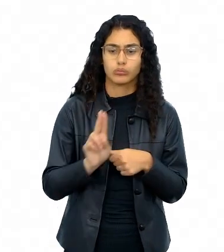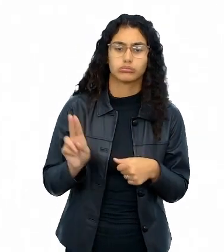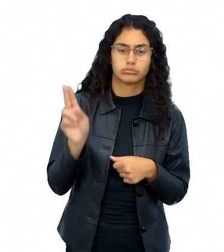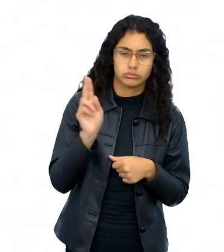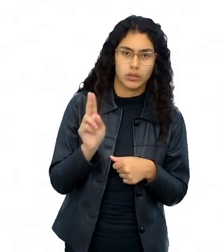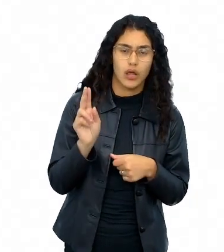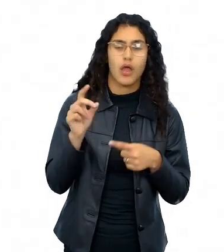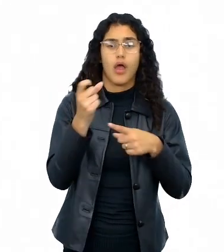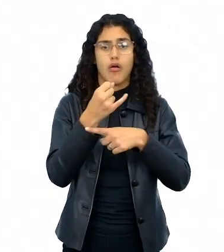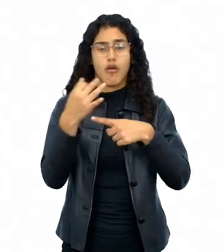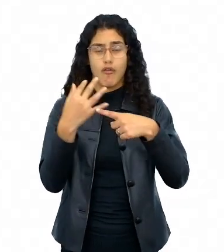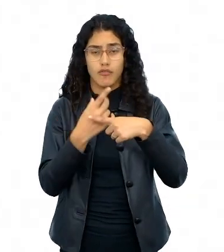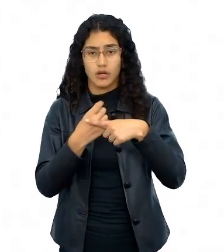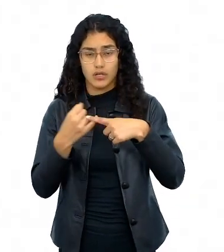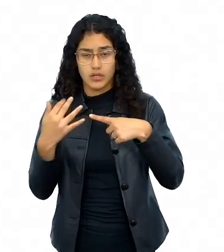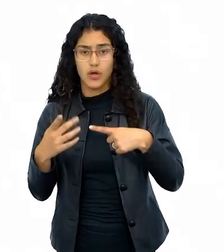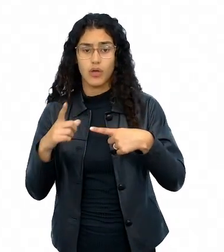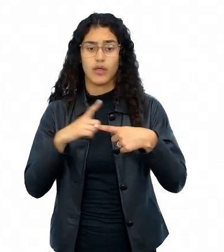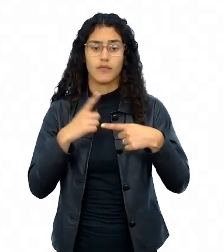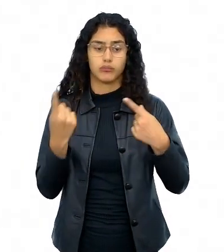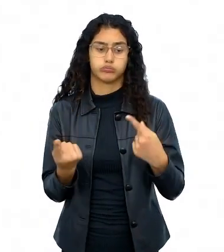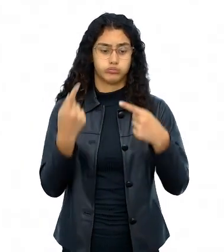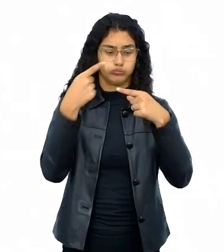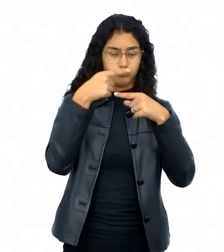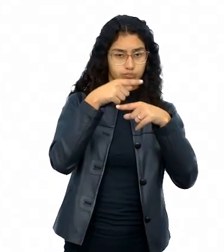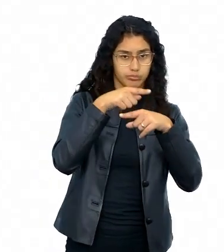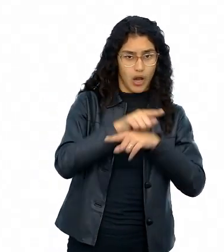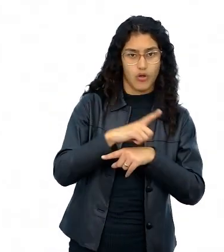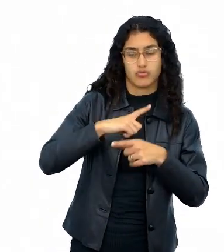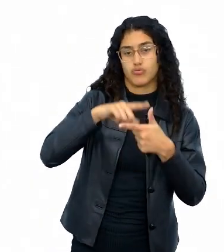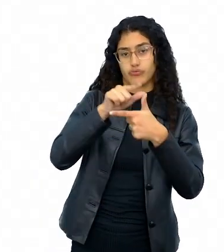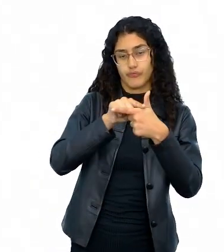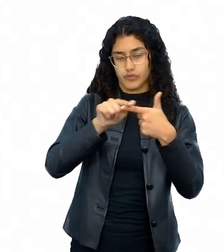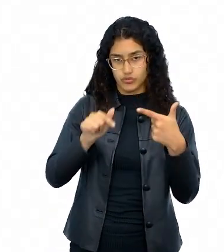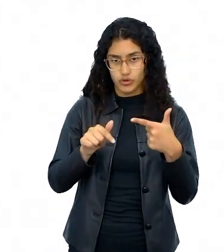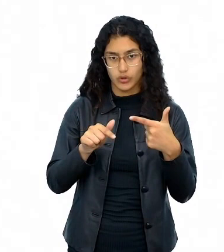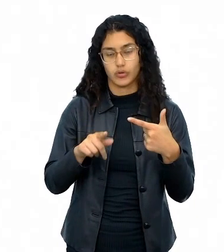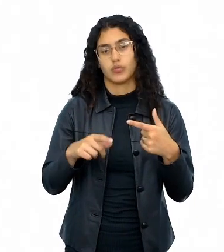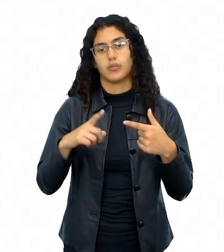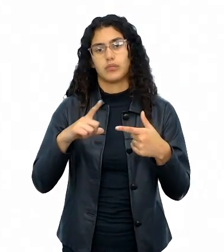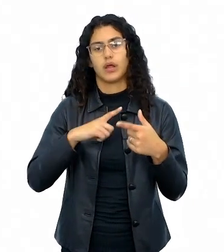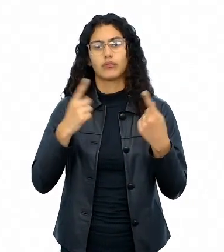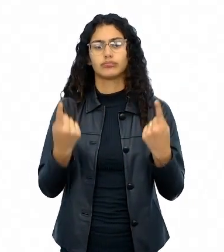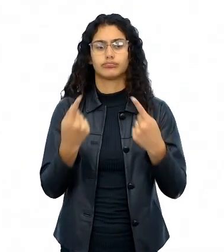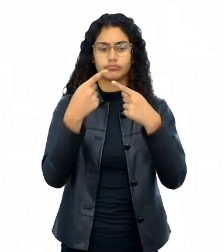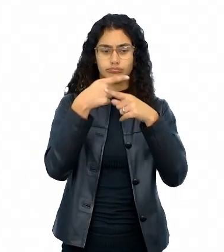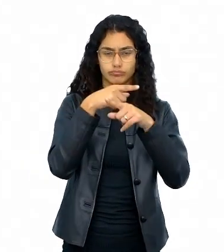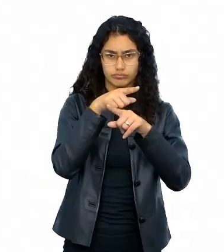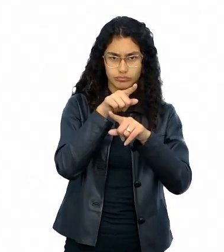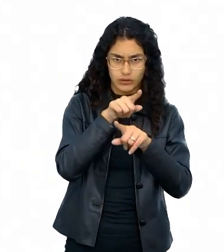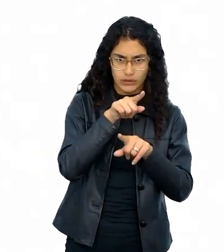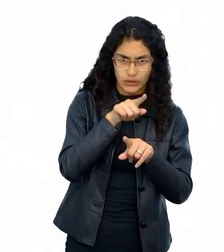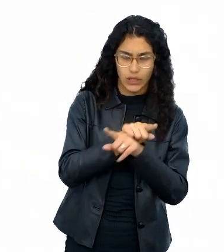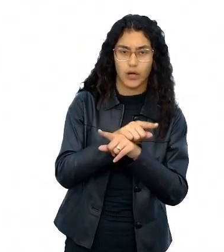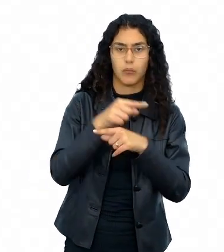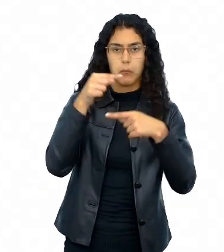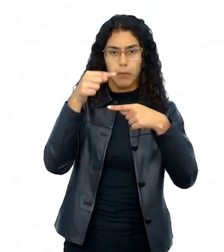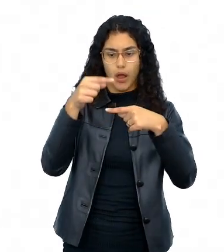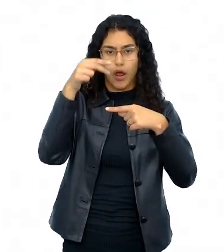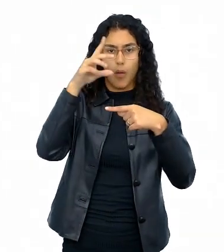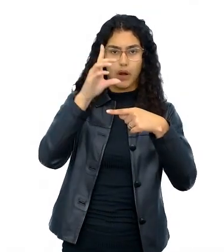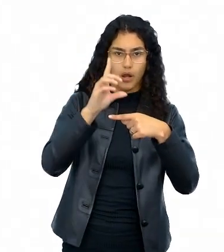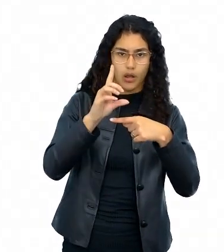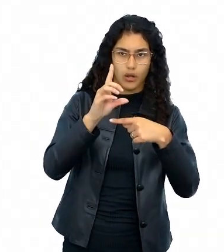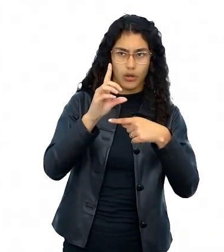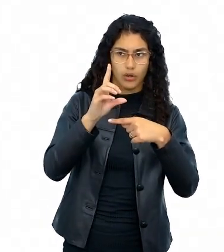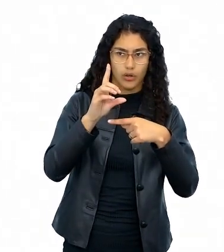A fração que está de um lado, ela vai passar pelo outro dividindo, tem que inverter o numerador com o denominador. Aí